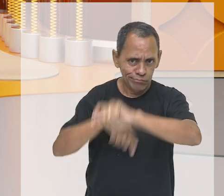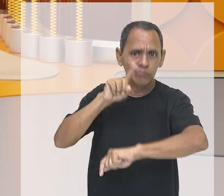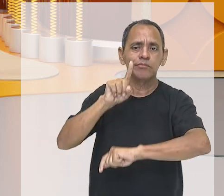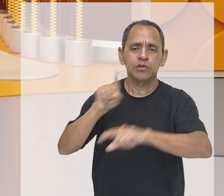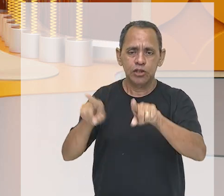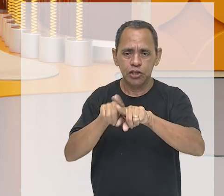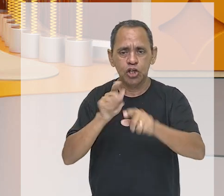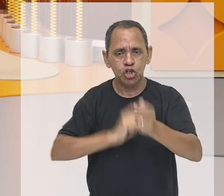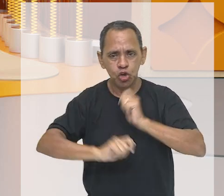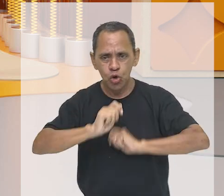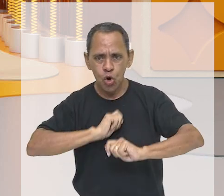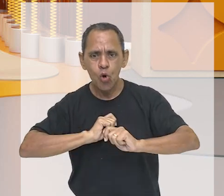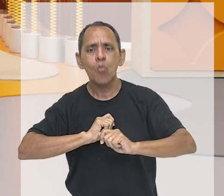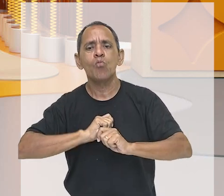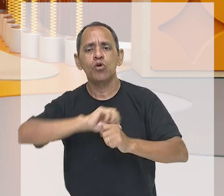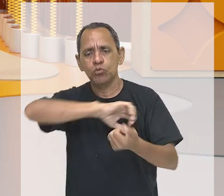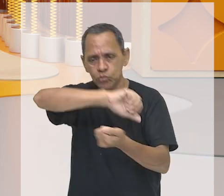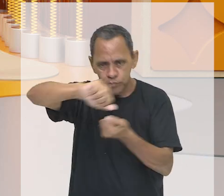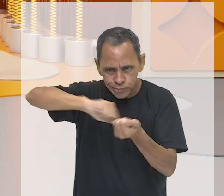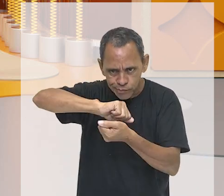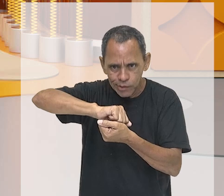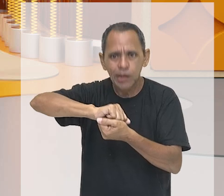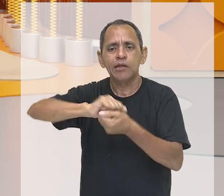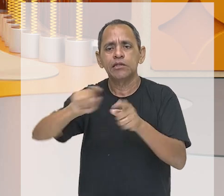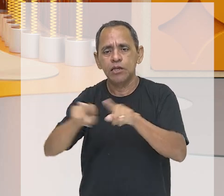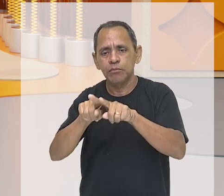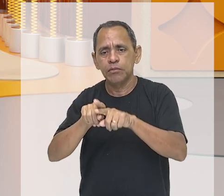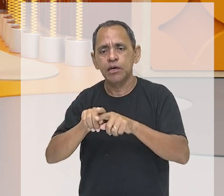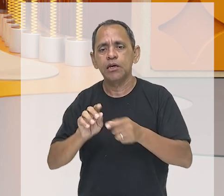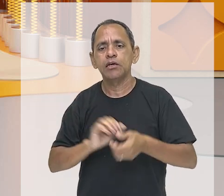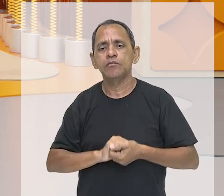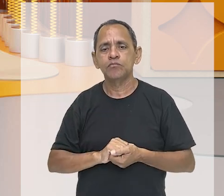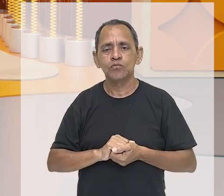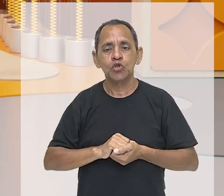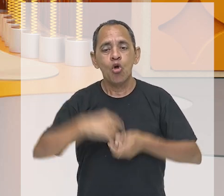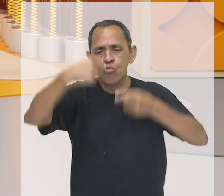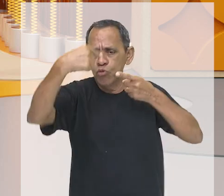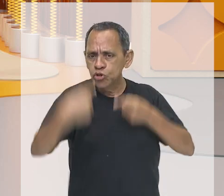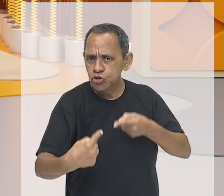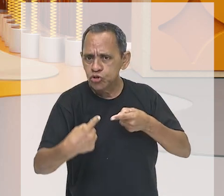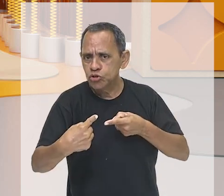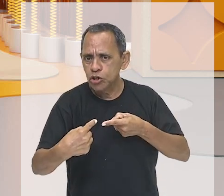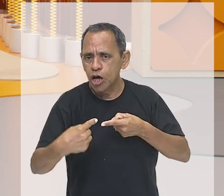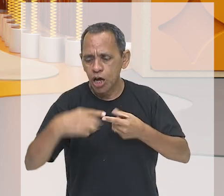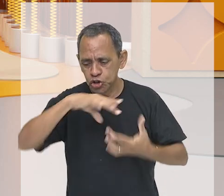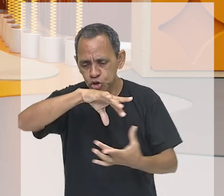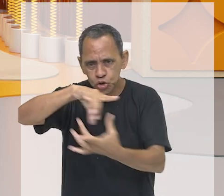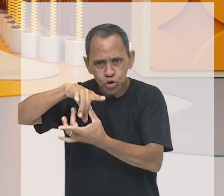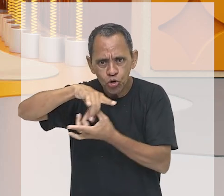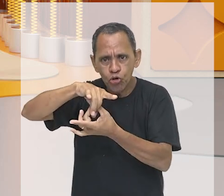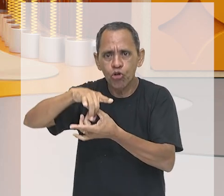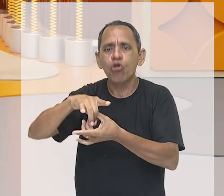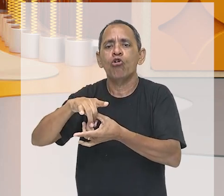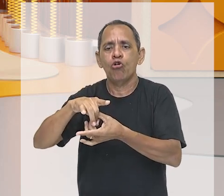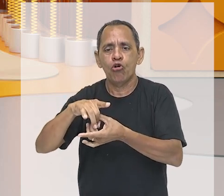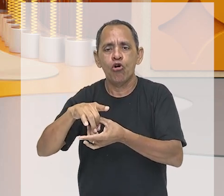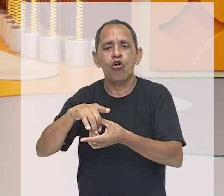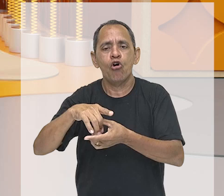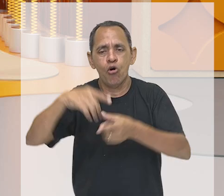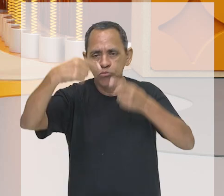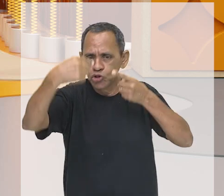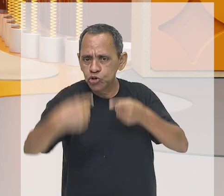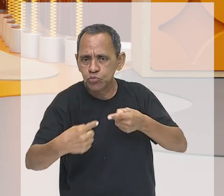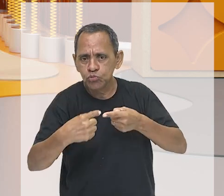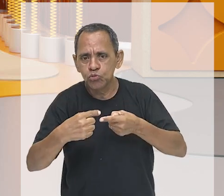pegando a parte da sustentabilidade e também a competitividade global que a gente vive atualmente entre os países, tá? E